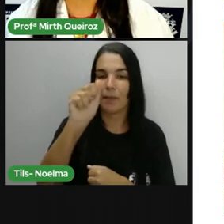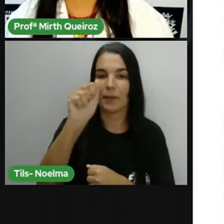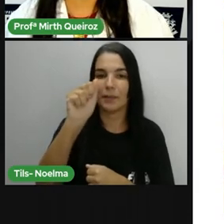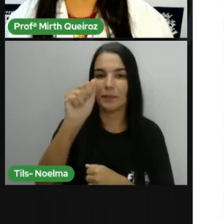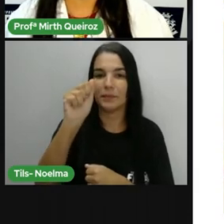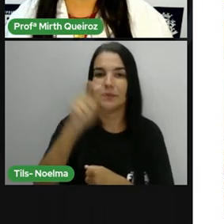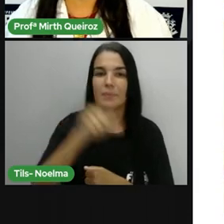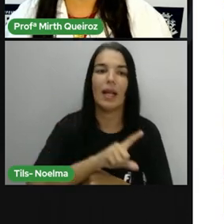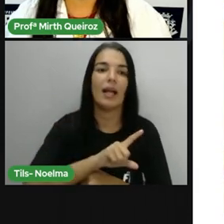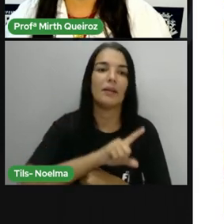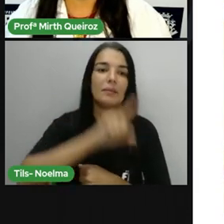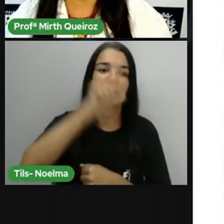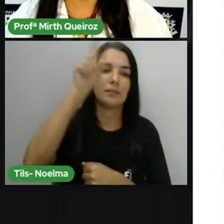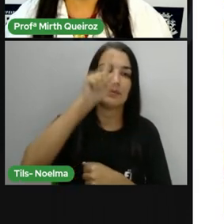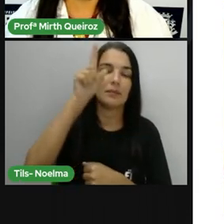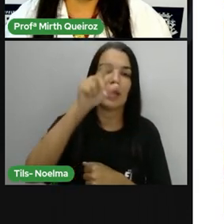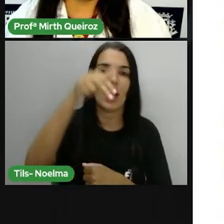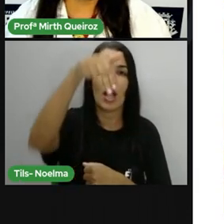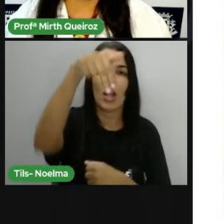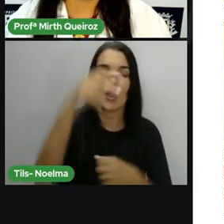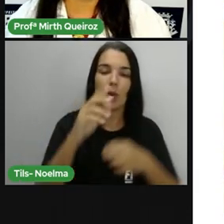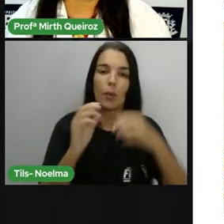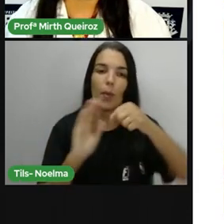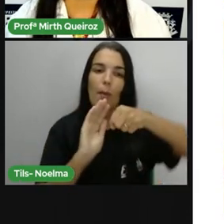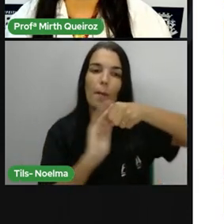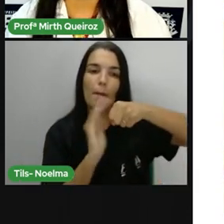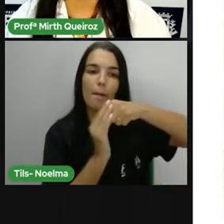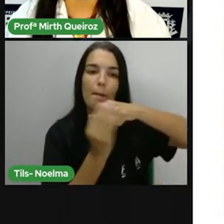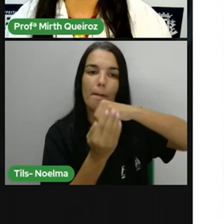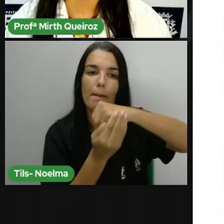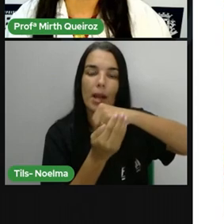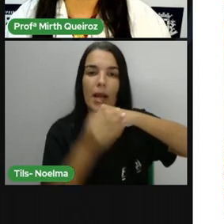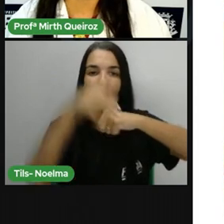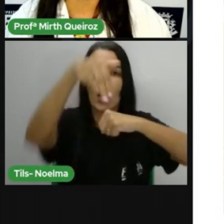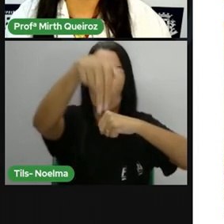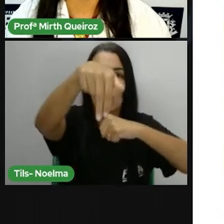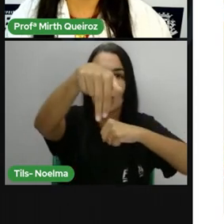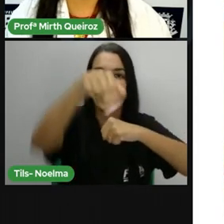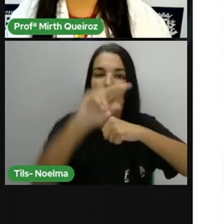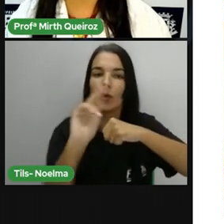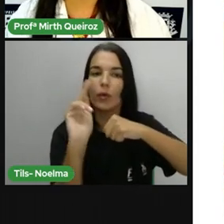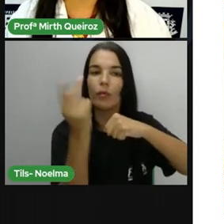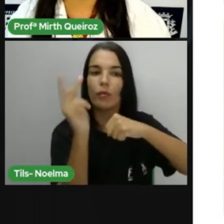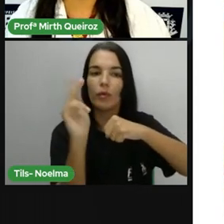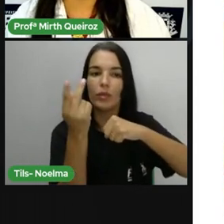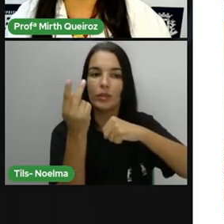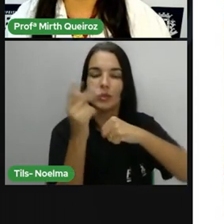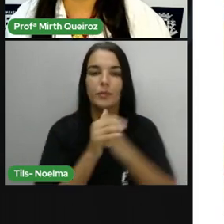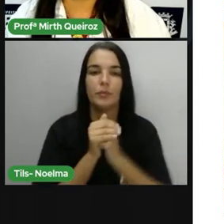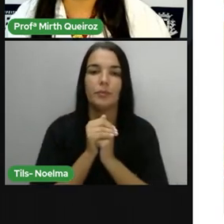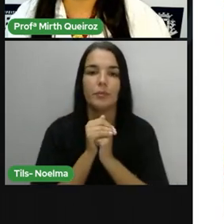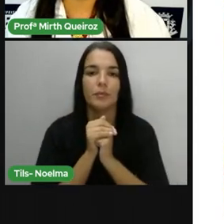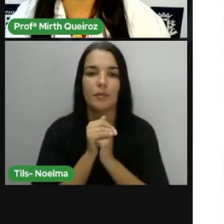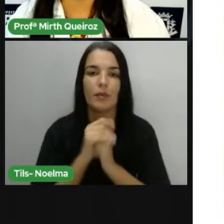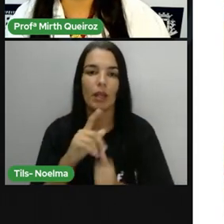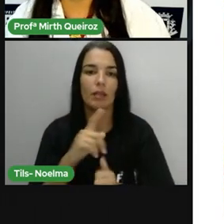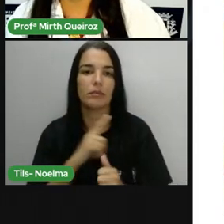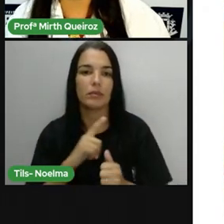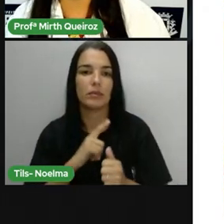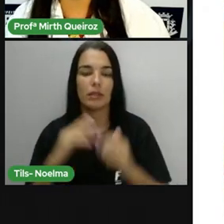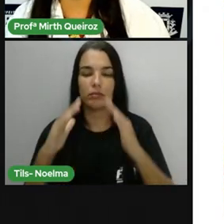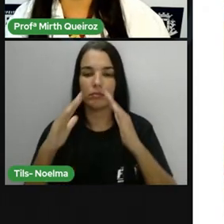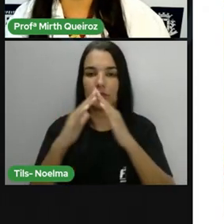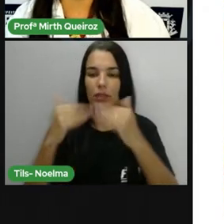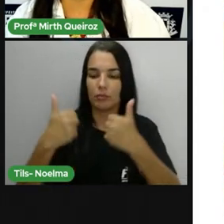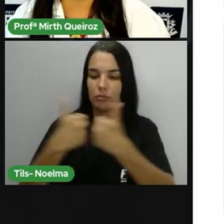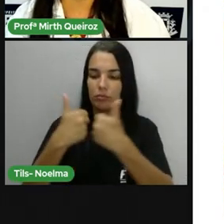a única lagoa que restou ali, dentro daquele bairro. Além das residências,